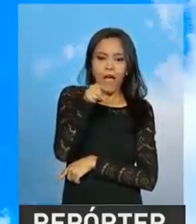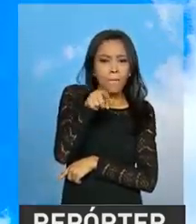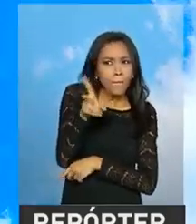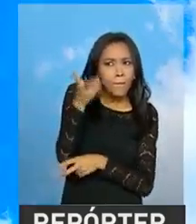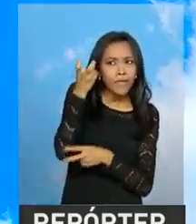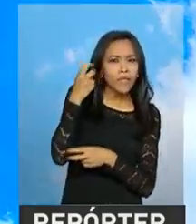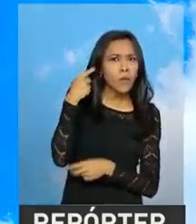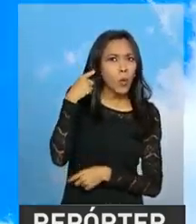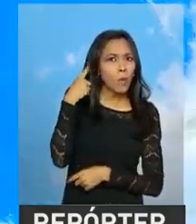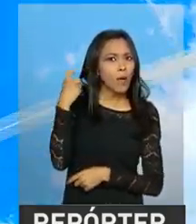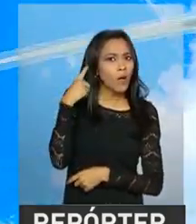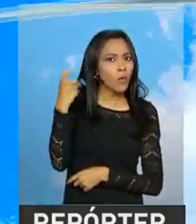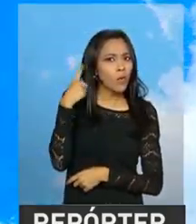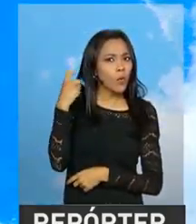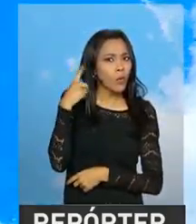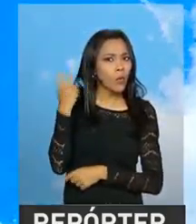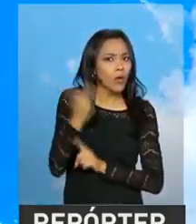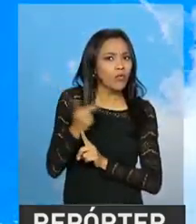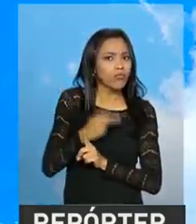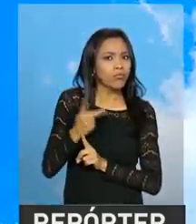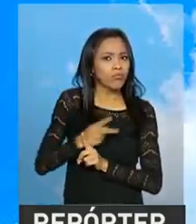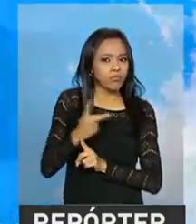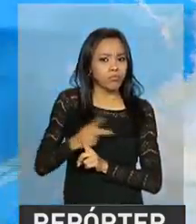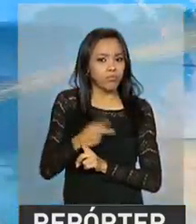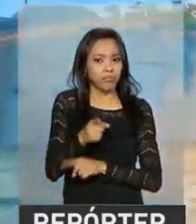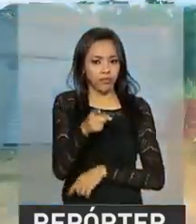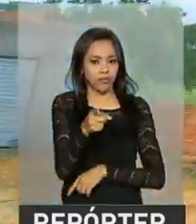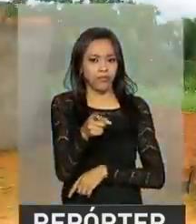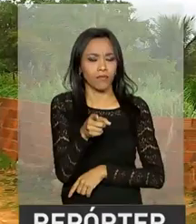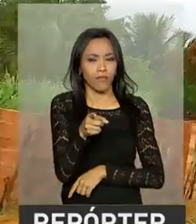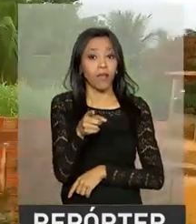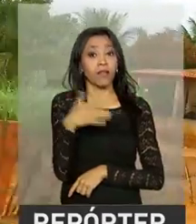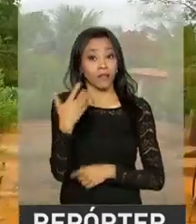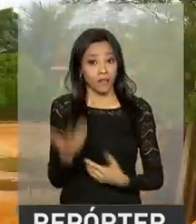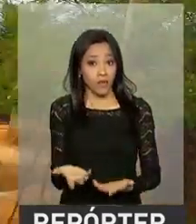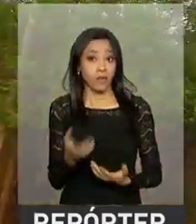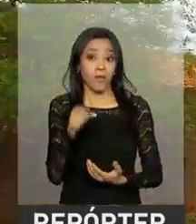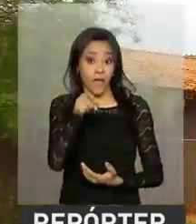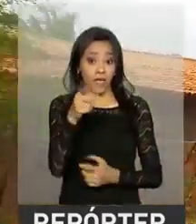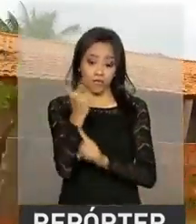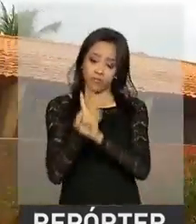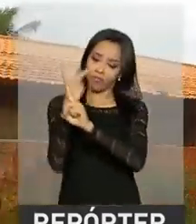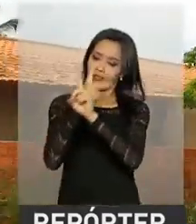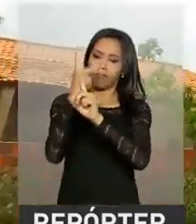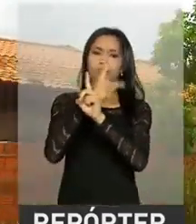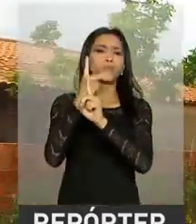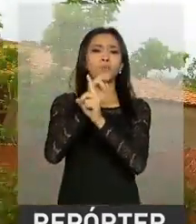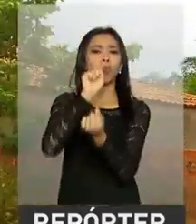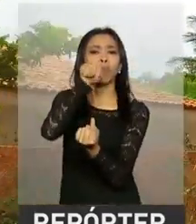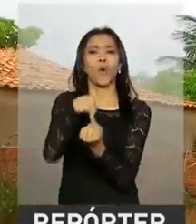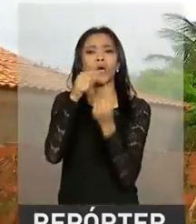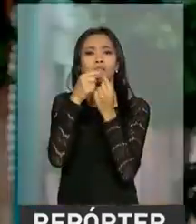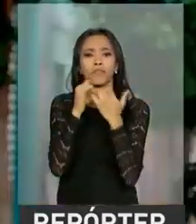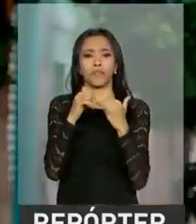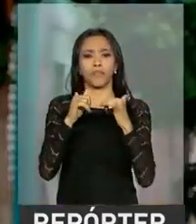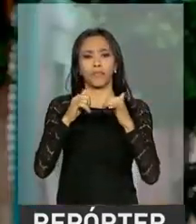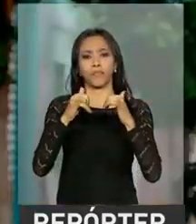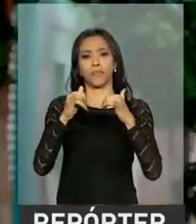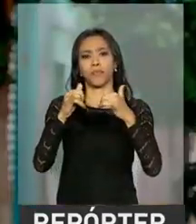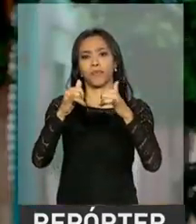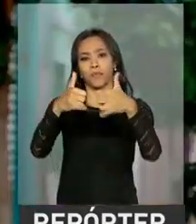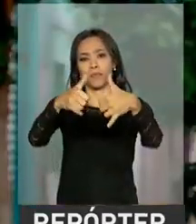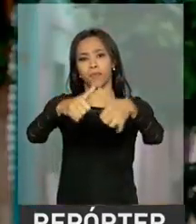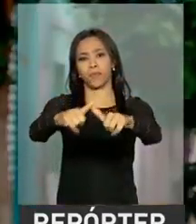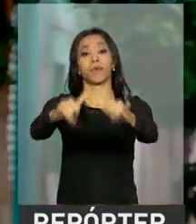percebem o barulho os aerogeradores que produzem energia elétrica a partir da força do